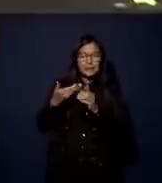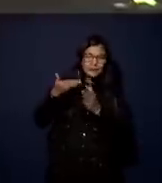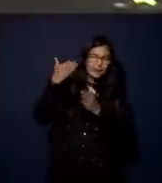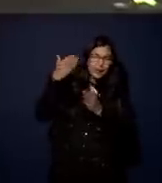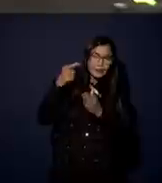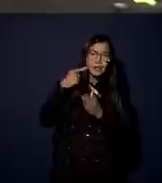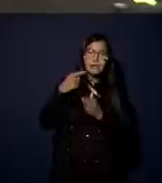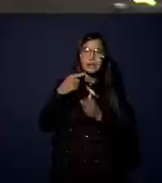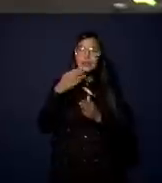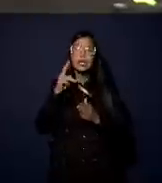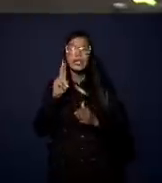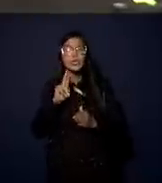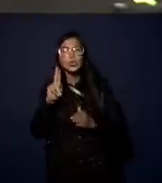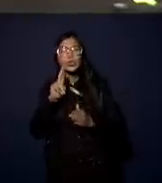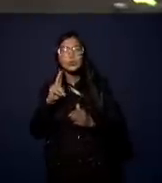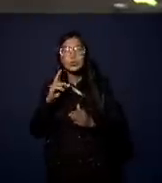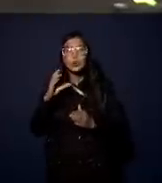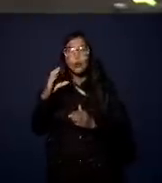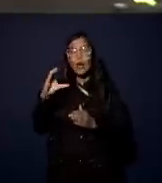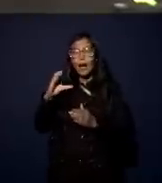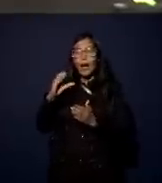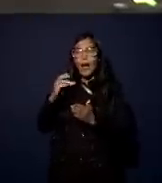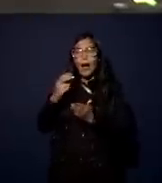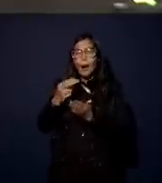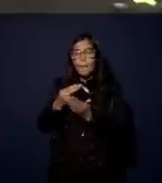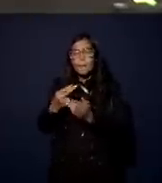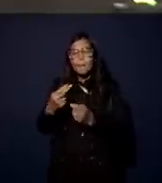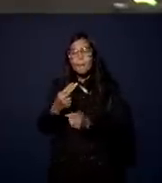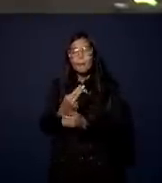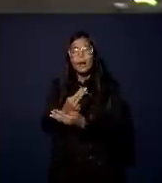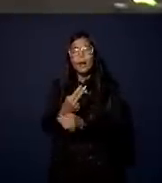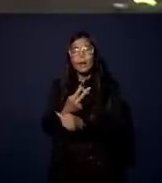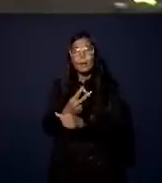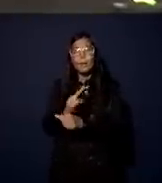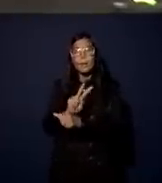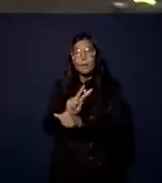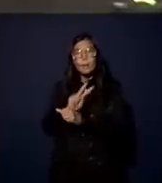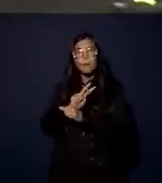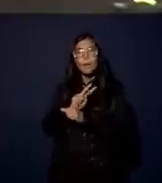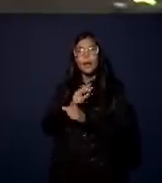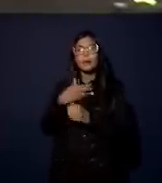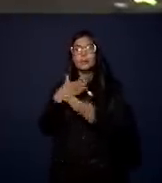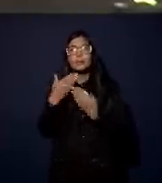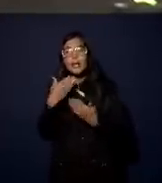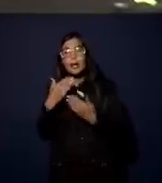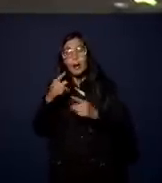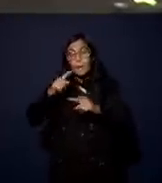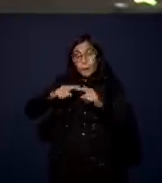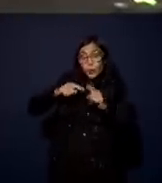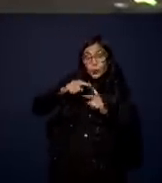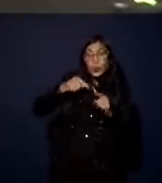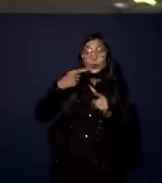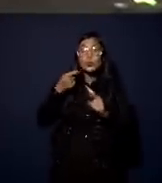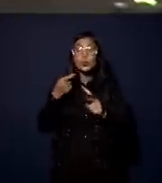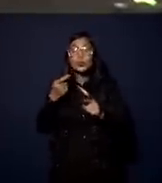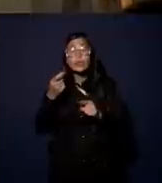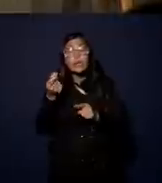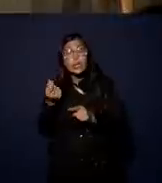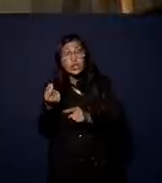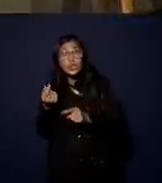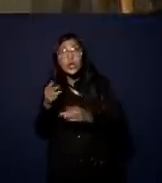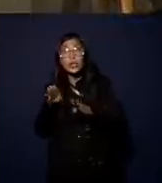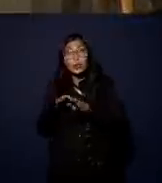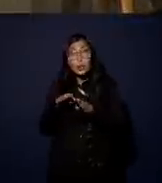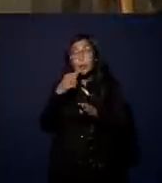então usando a inteligência de crédito fazer uma venda de crédito desastrelado de produto também com toda cautela